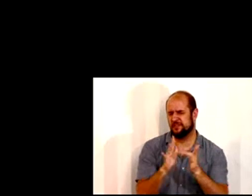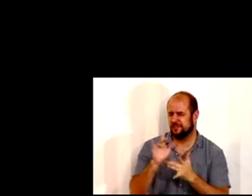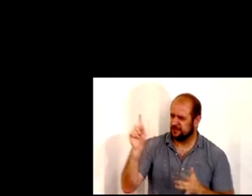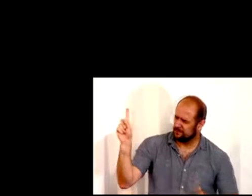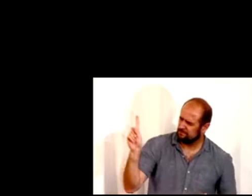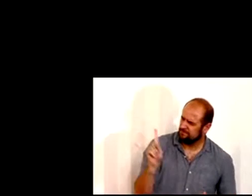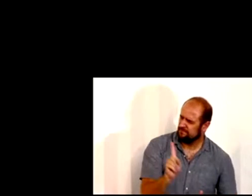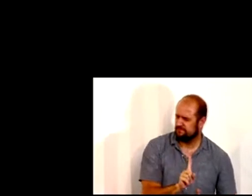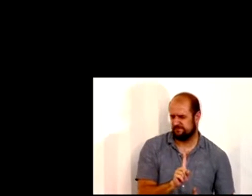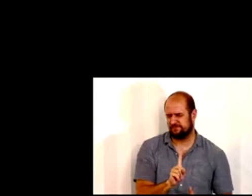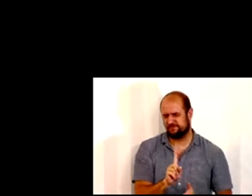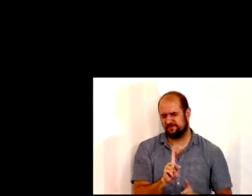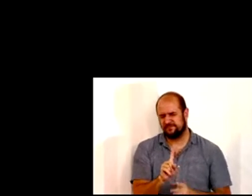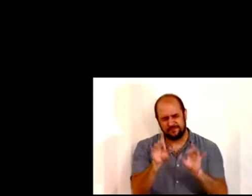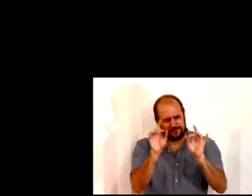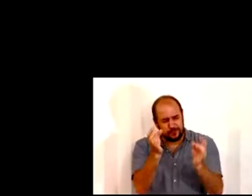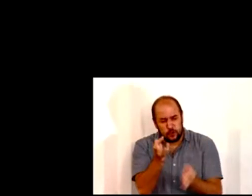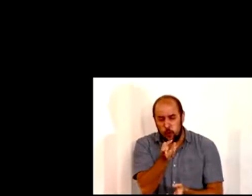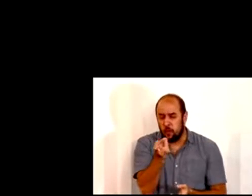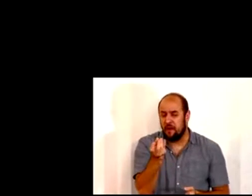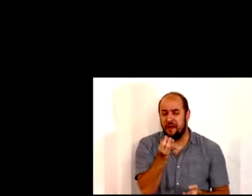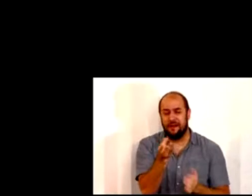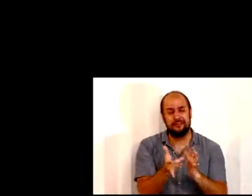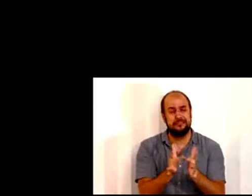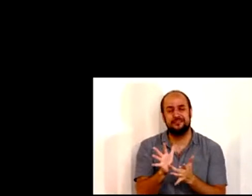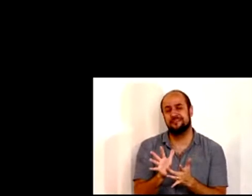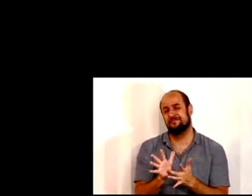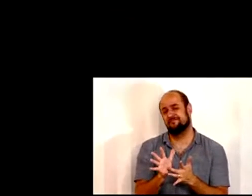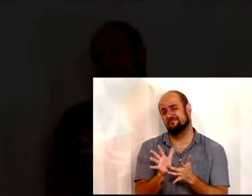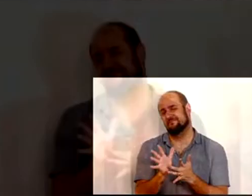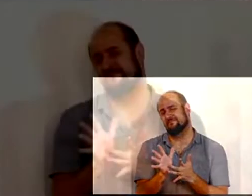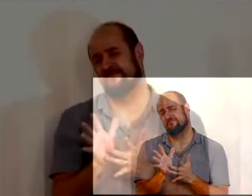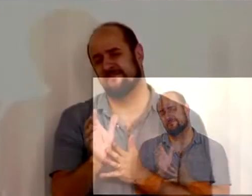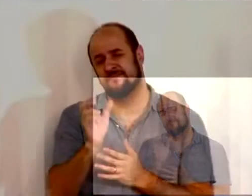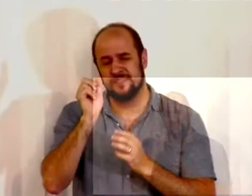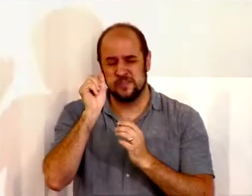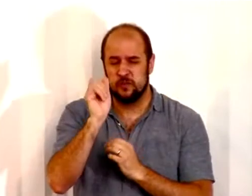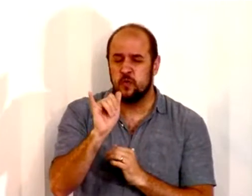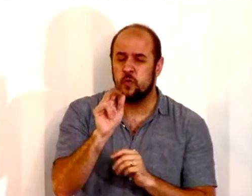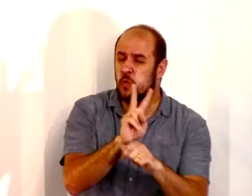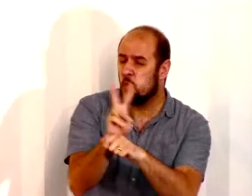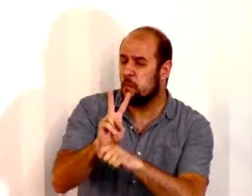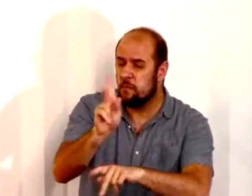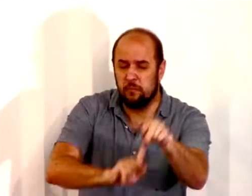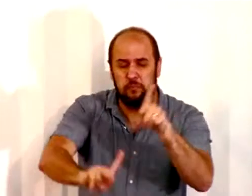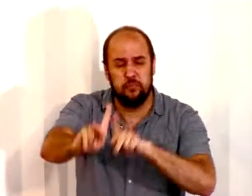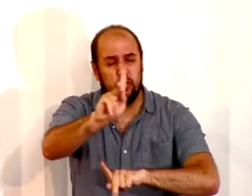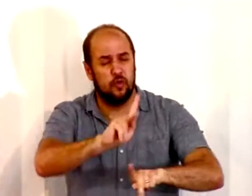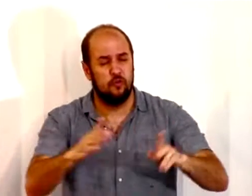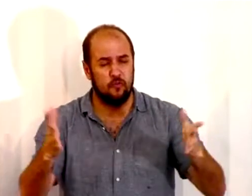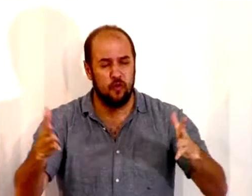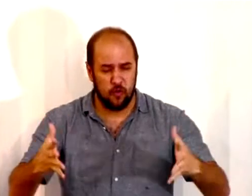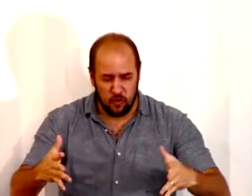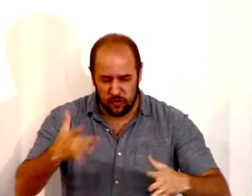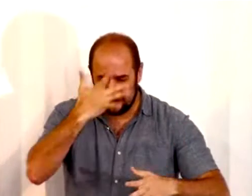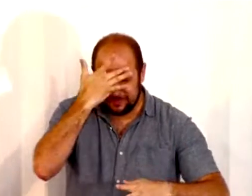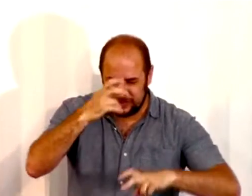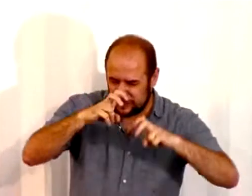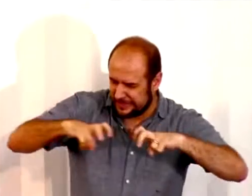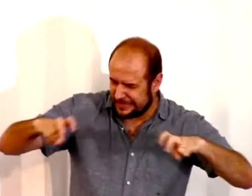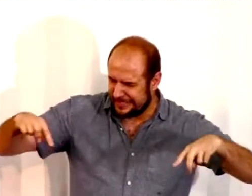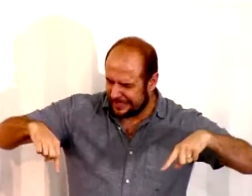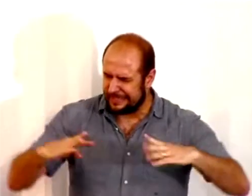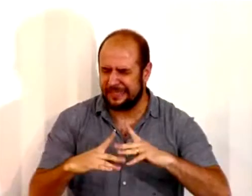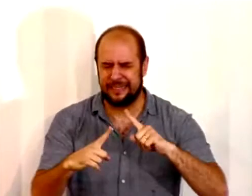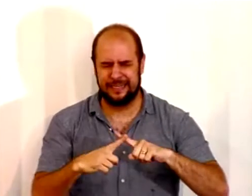das qualidades do nosso Senhor Jesus. Ilumina o Teu povo também, os nossos irmãos que estão presentes aqui na Tua casa,